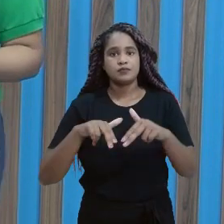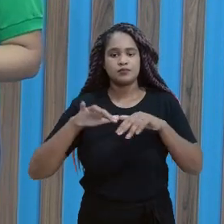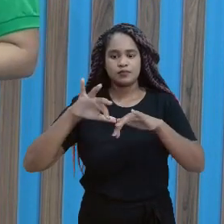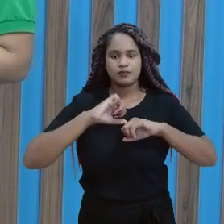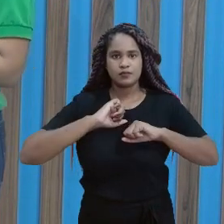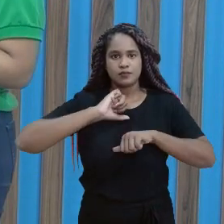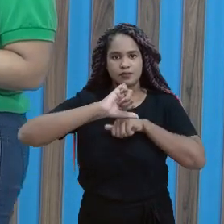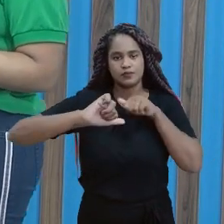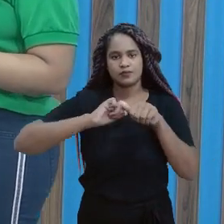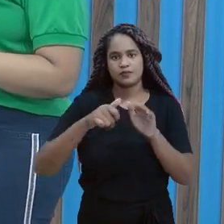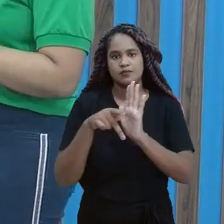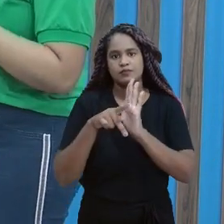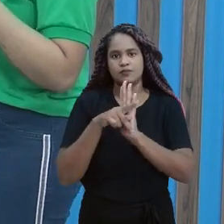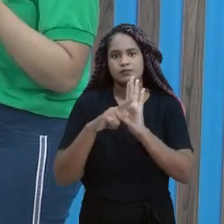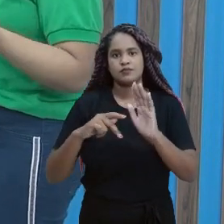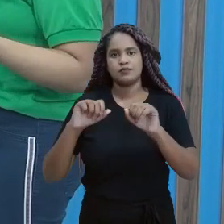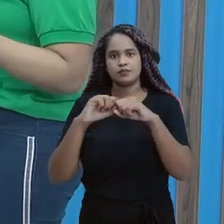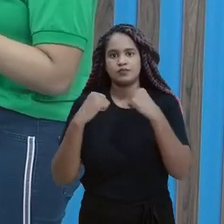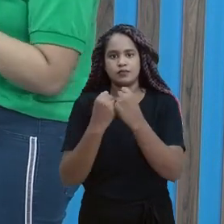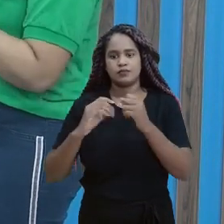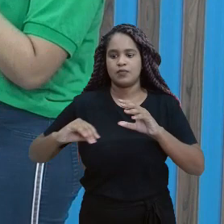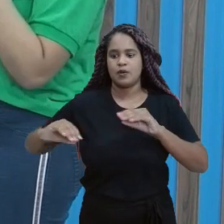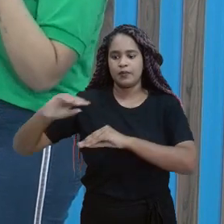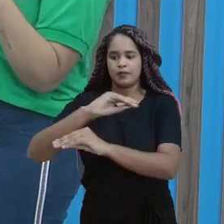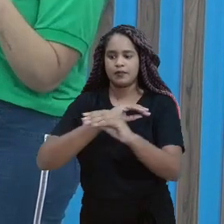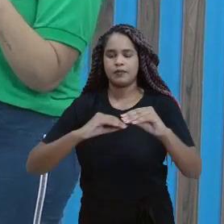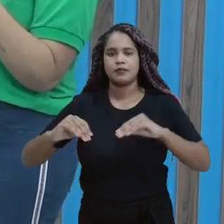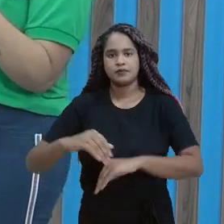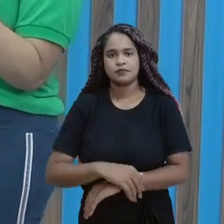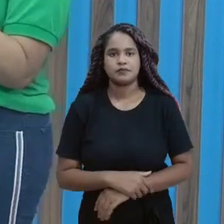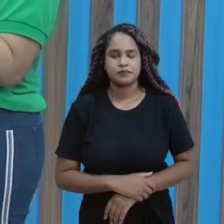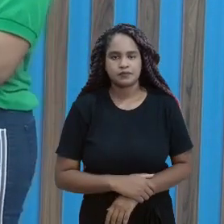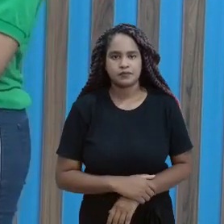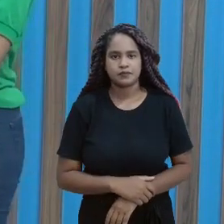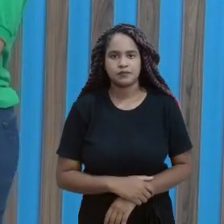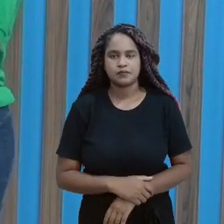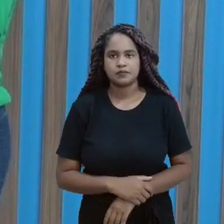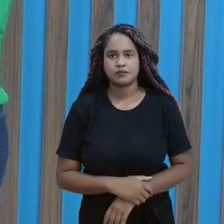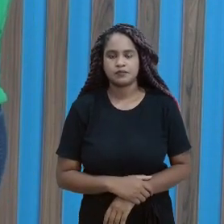mudanças que os falantes possam oferecer.